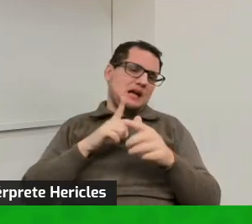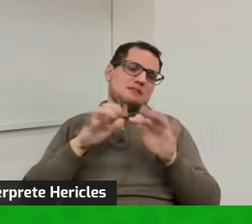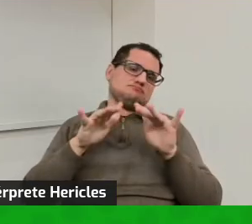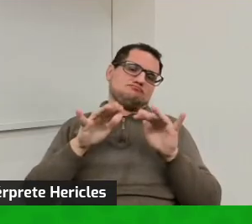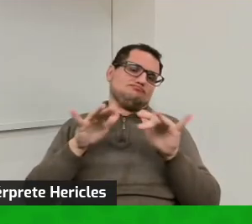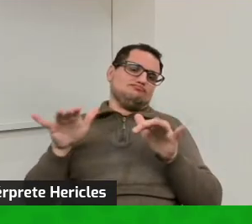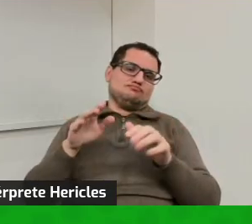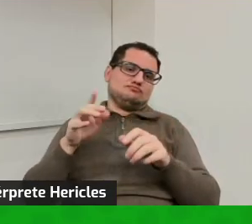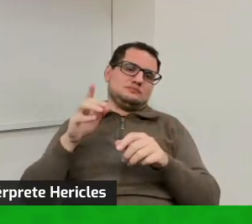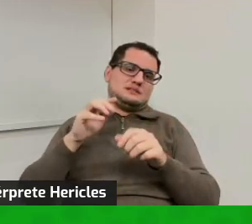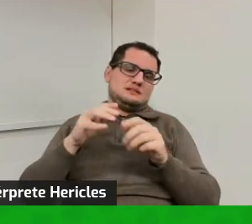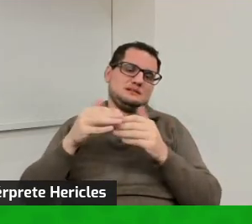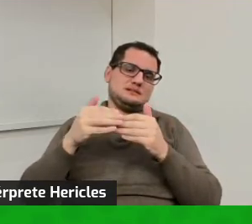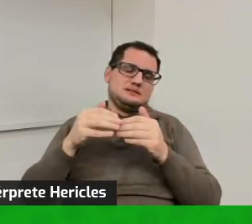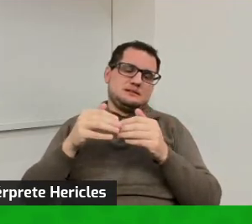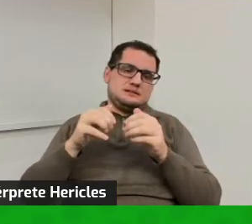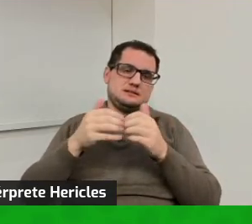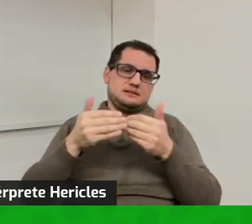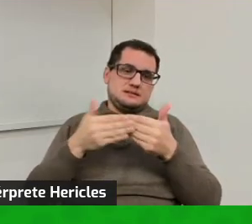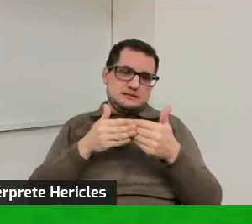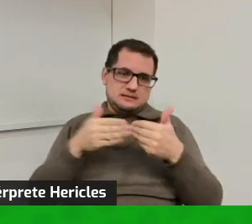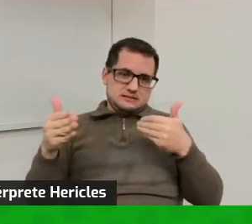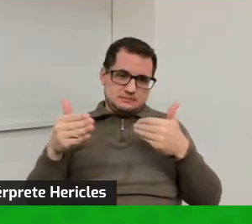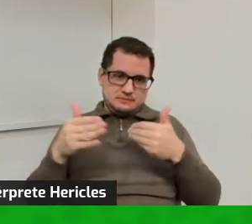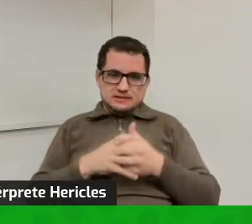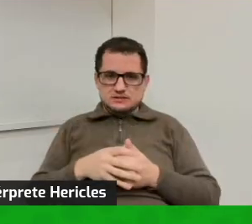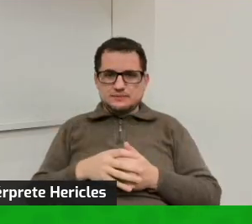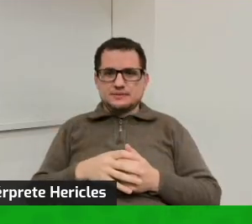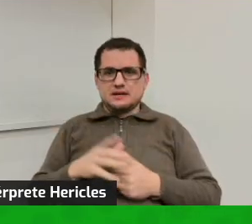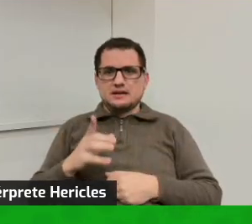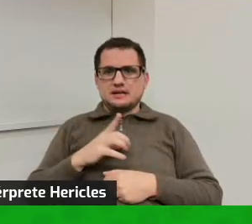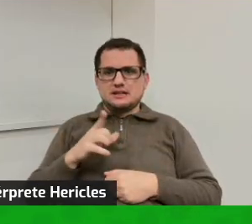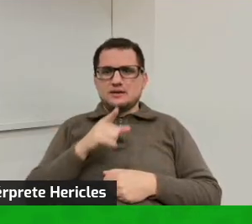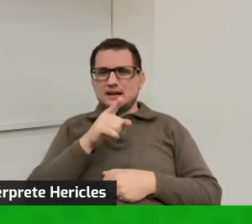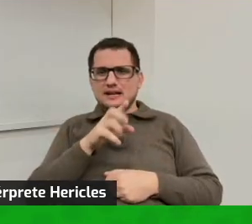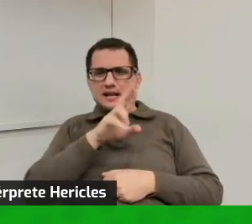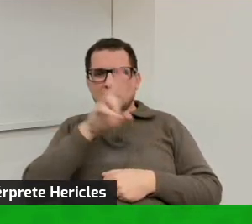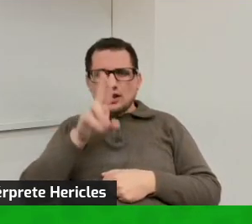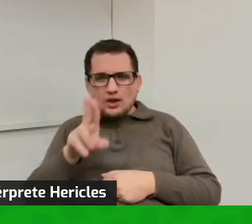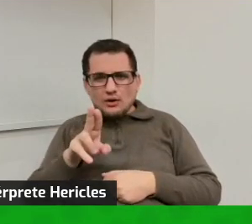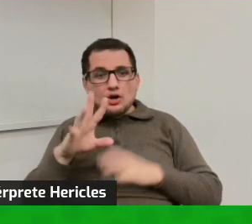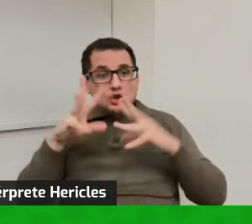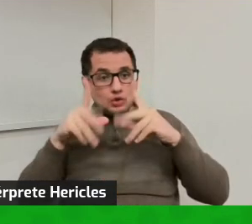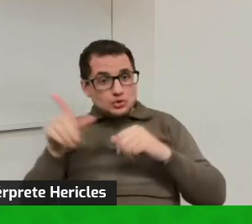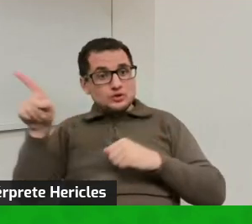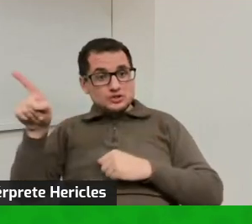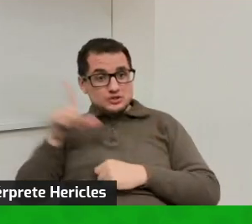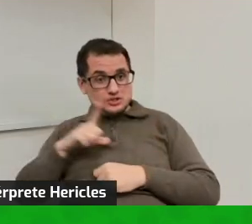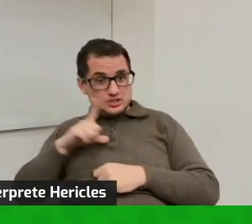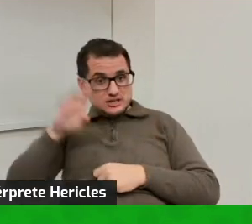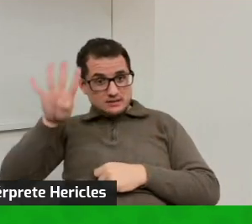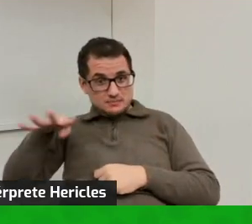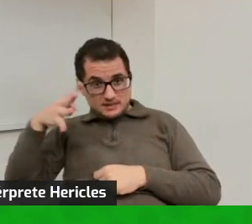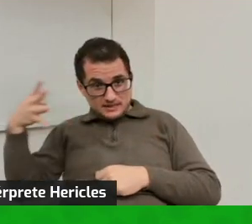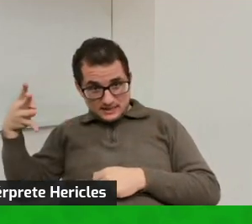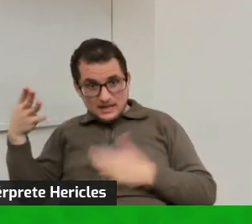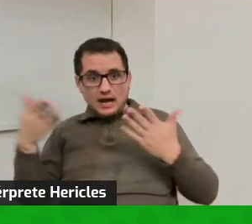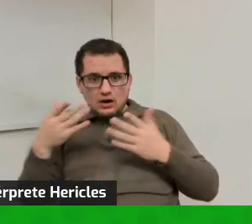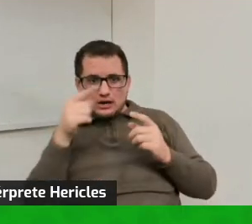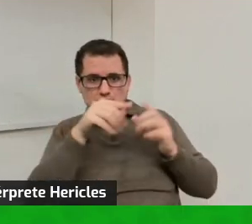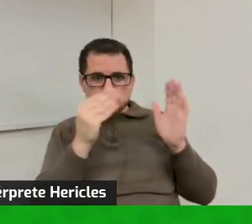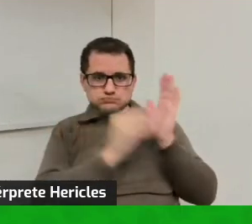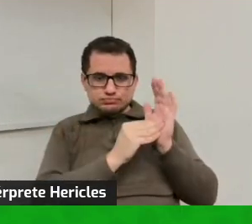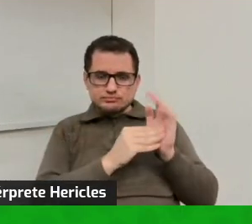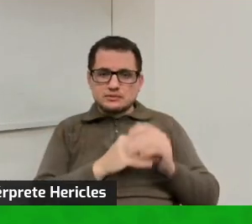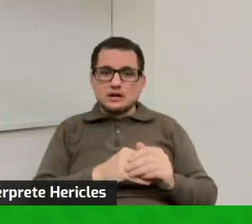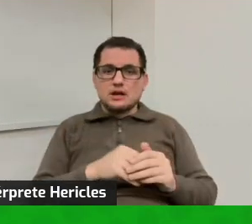trouxe aqui nome, tratamento, empresa, trouxe todos aqueles dados que a gente tinha lá. Então tem aqui já o nome. Onde